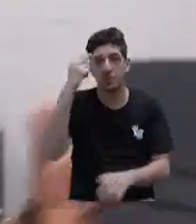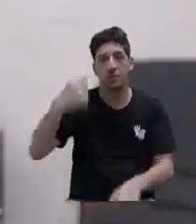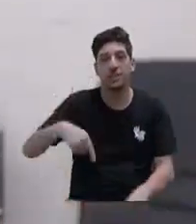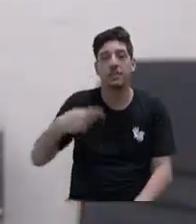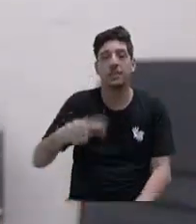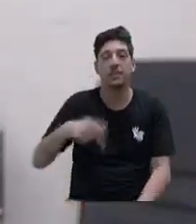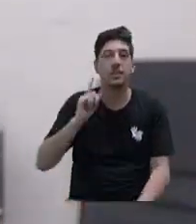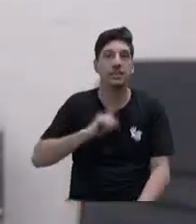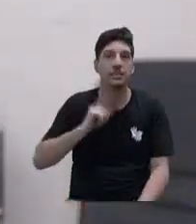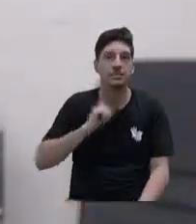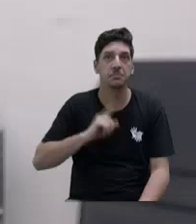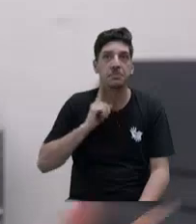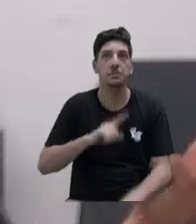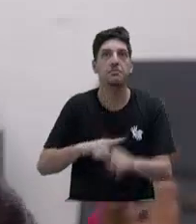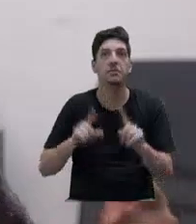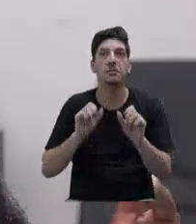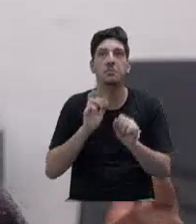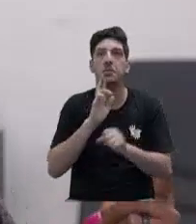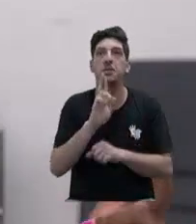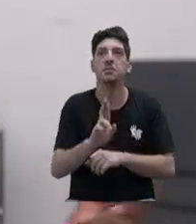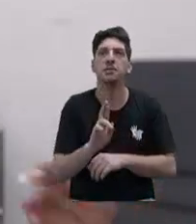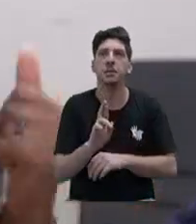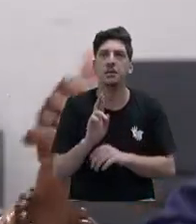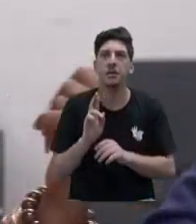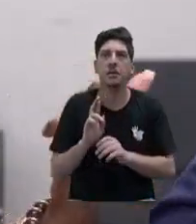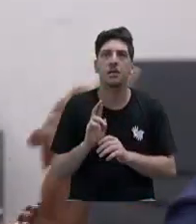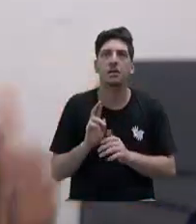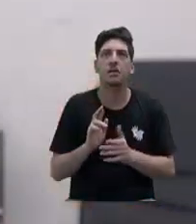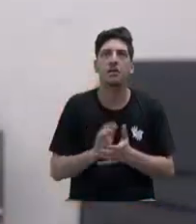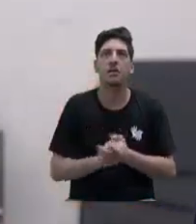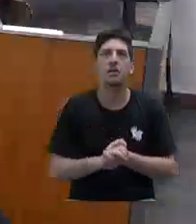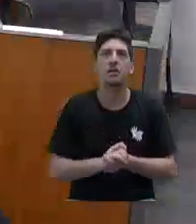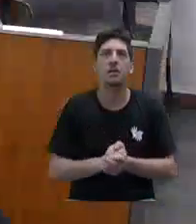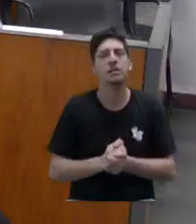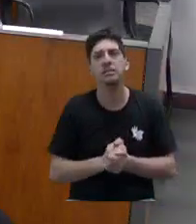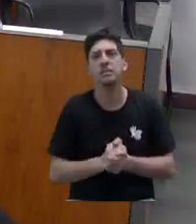pode responder... não, né? Oi? Entendi.